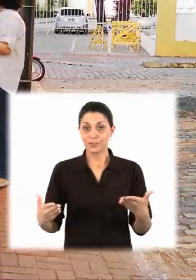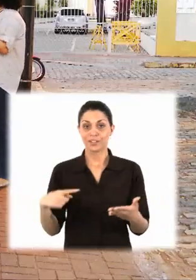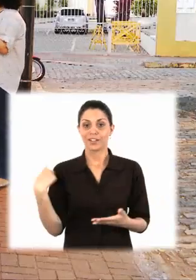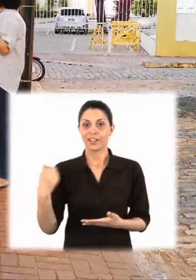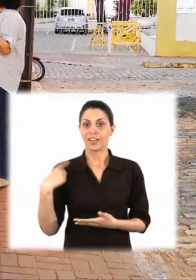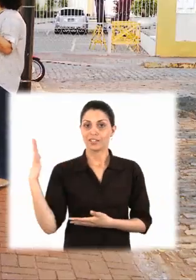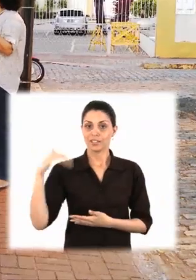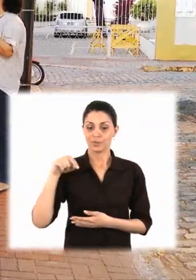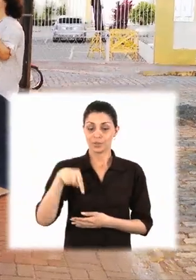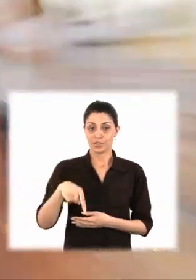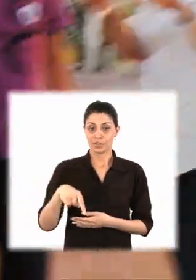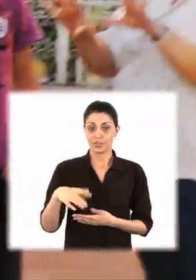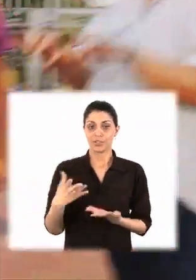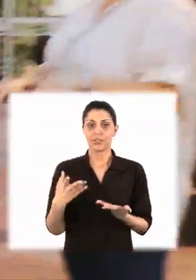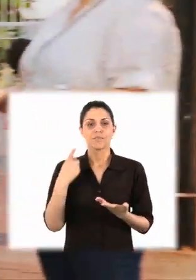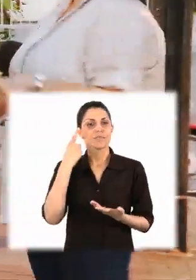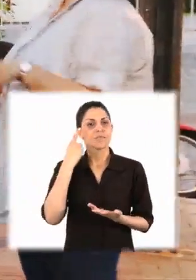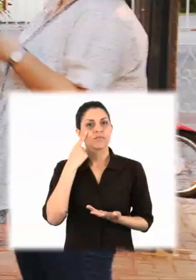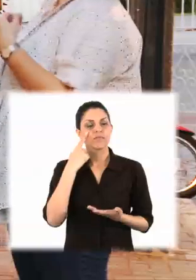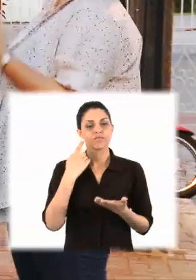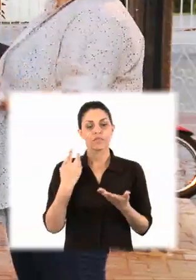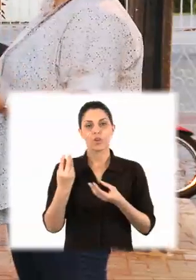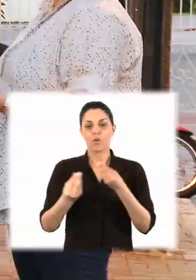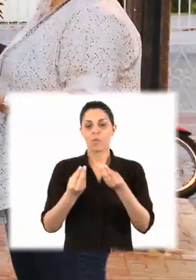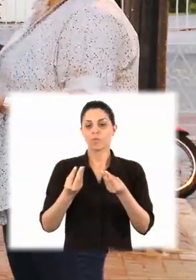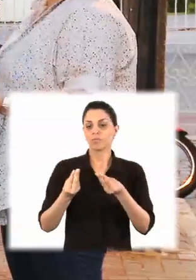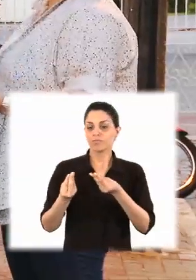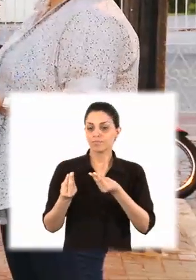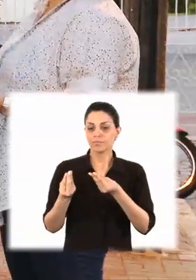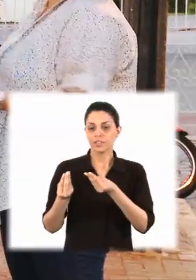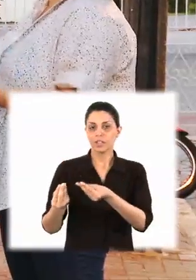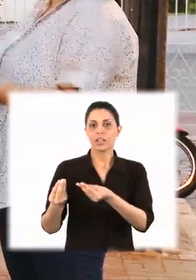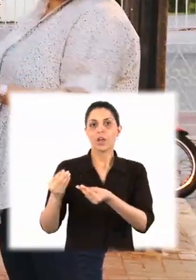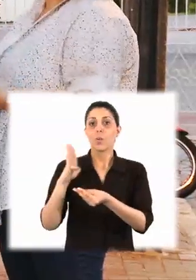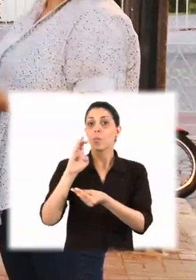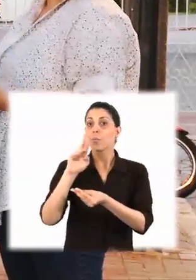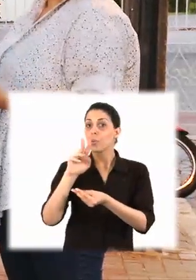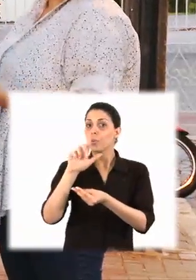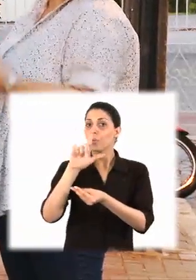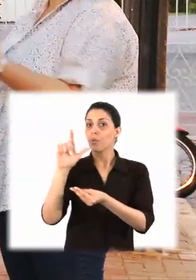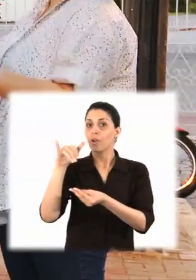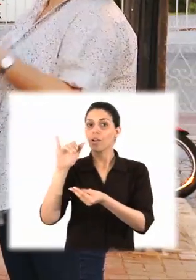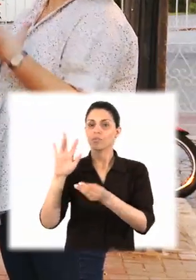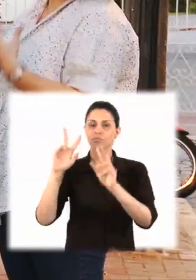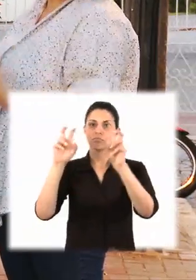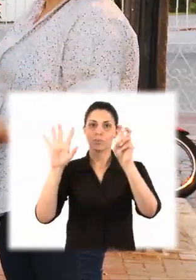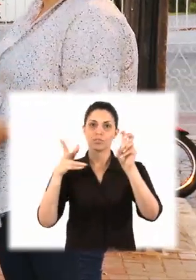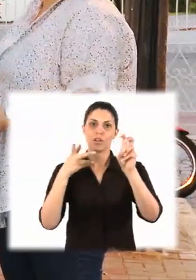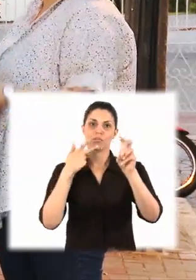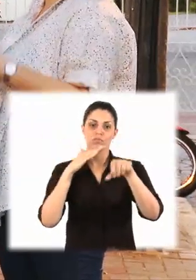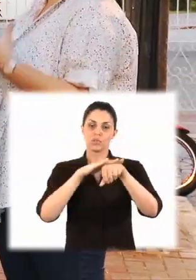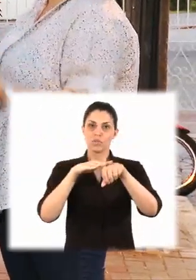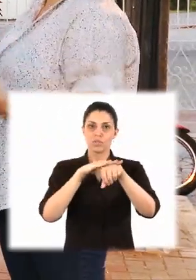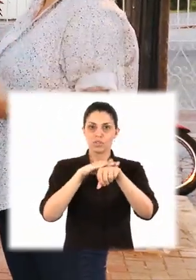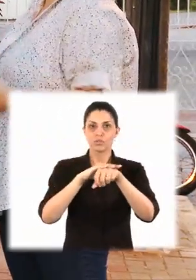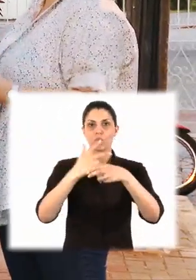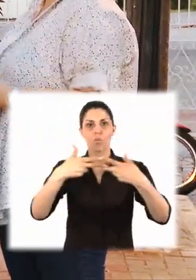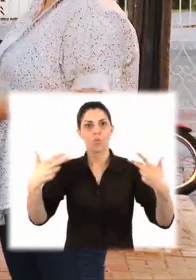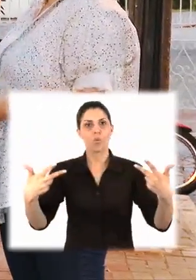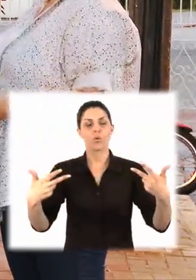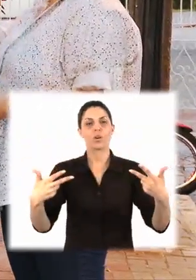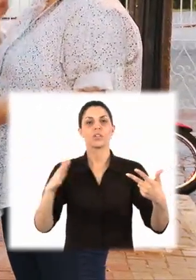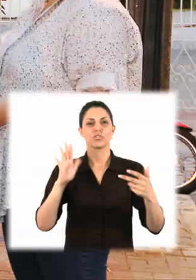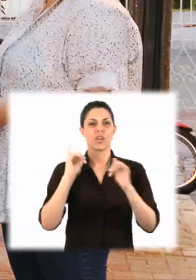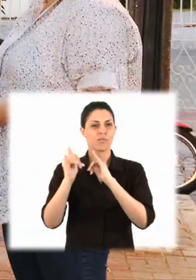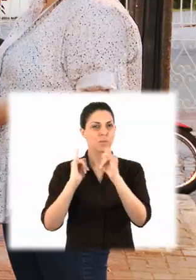Hoje nós trouxemos você aqui para contribuir na questão do bullying. Você já escreveu algumas coisas, você já tem algumas